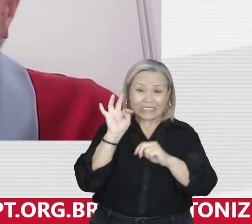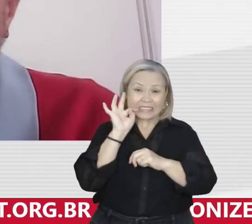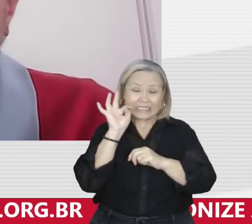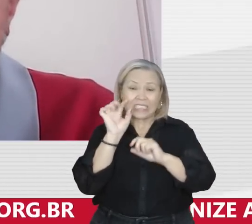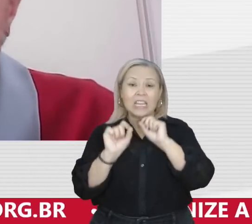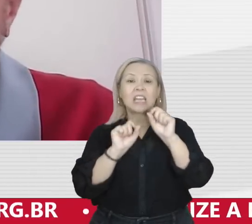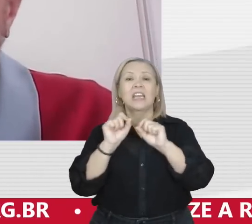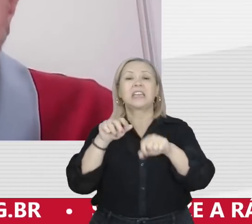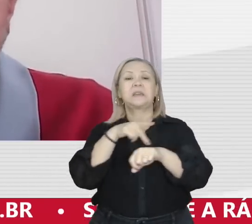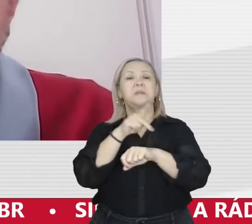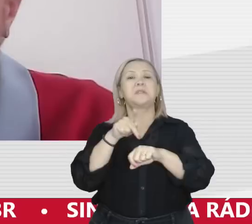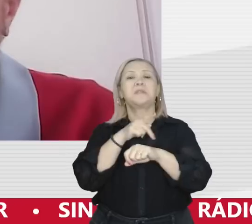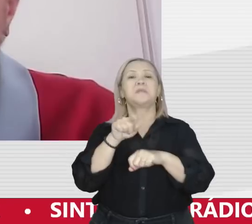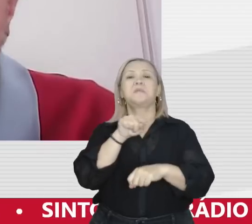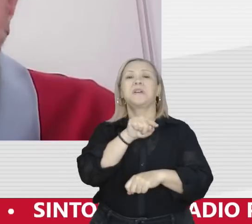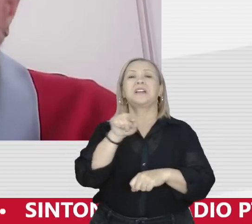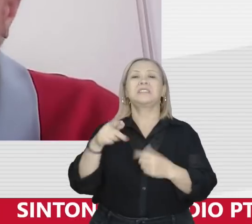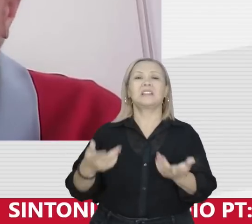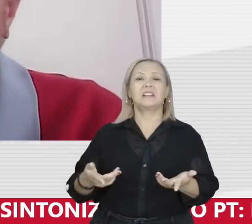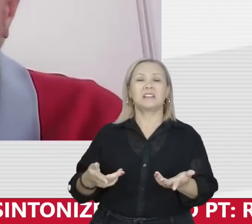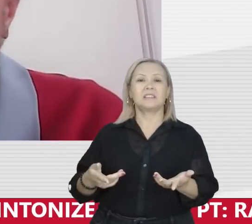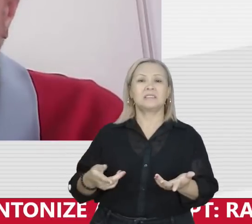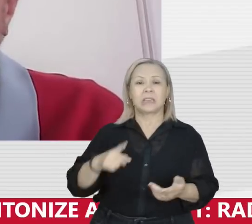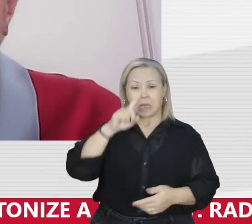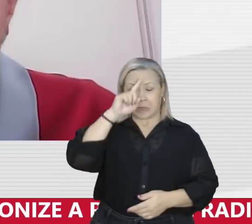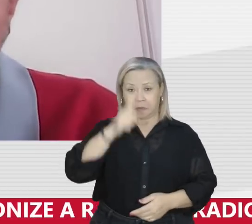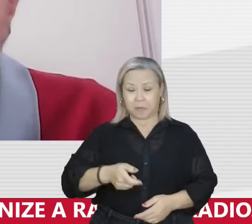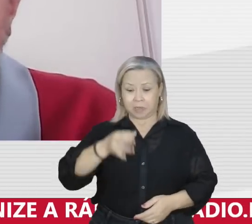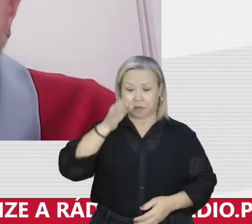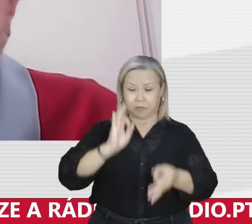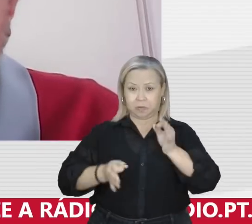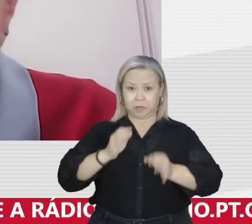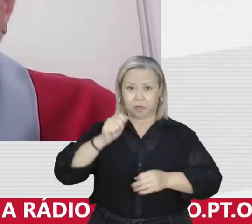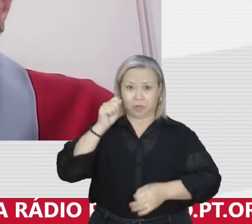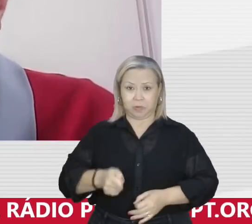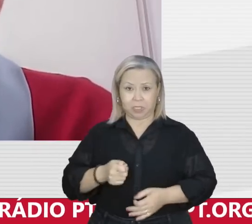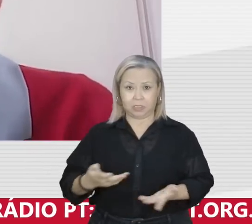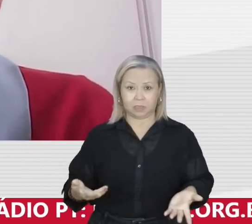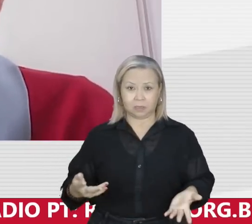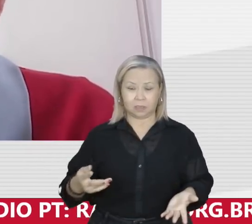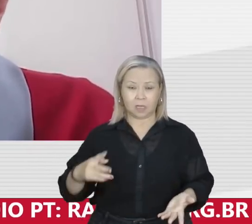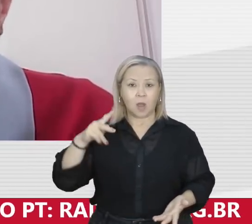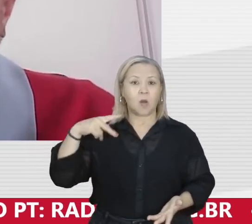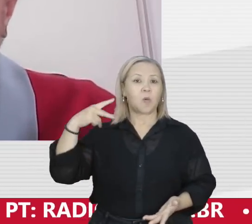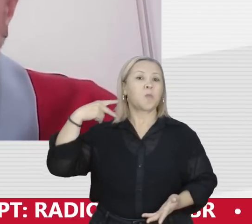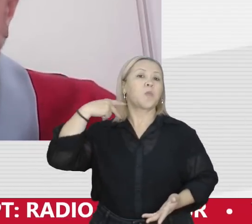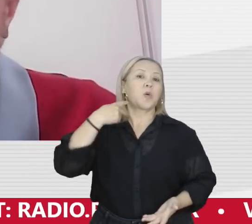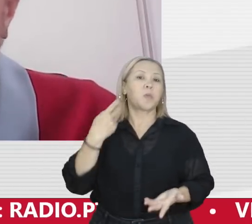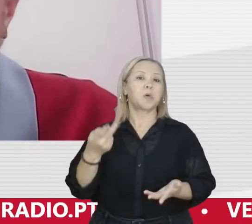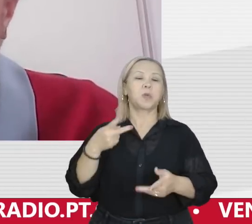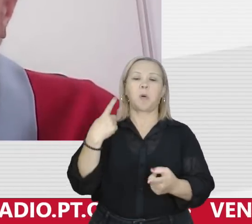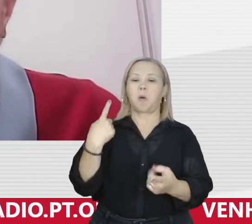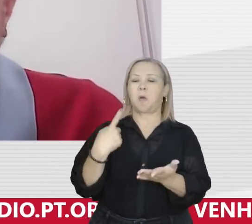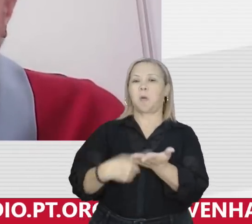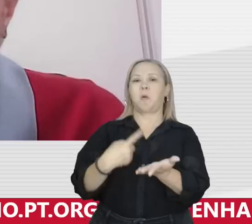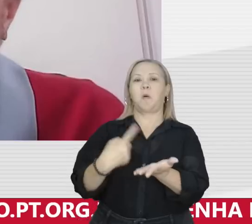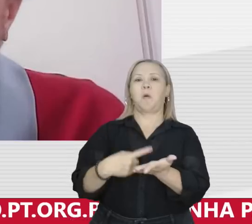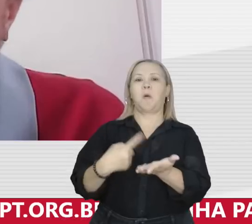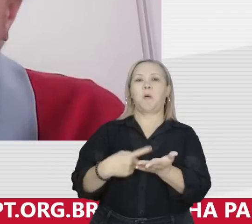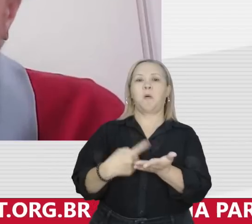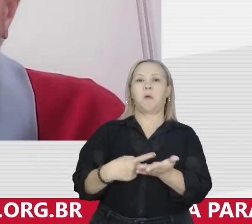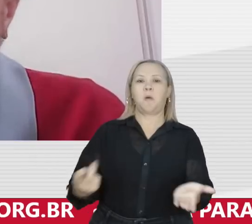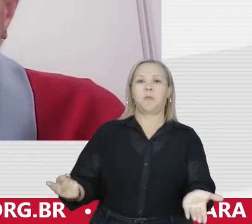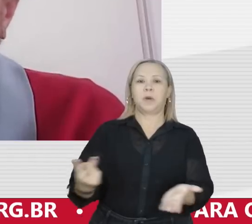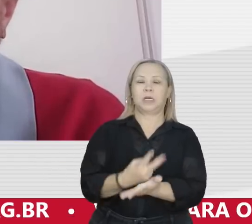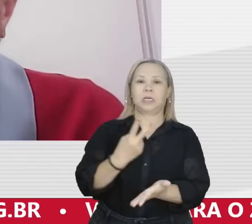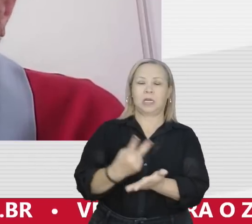né? Onde um juiz e um promotor combinam ilegalidades para tirar um candidato à presidência do